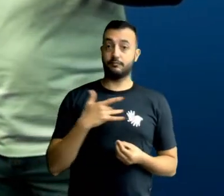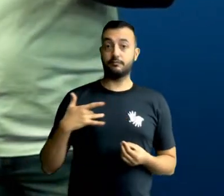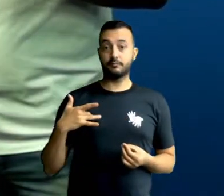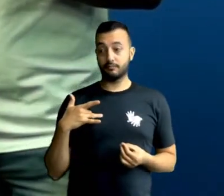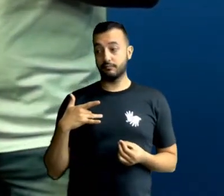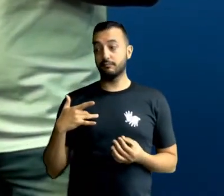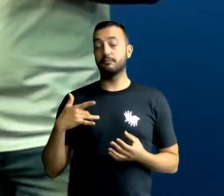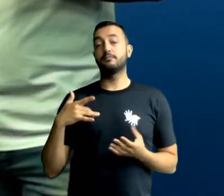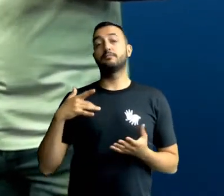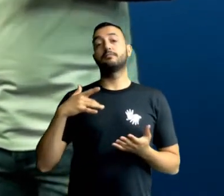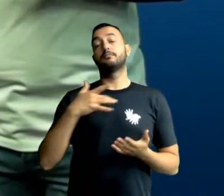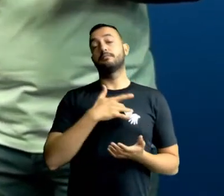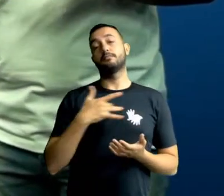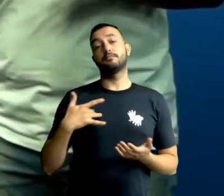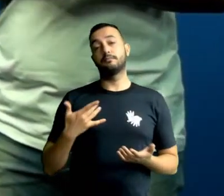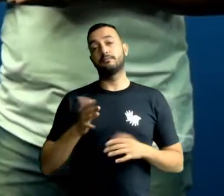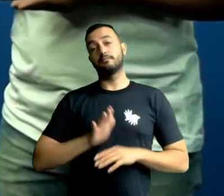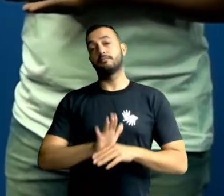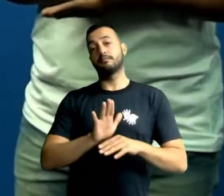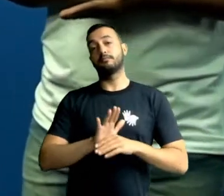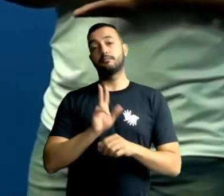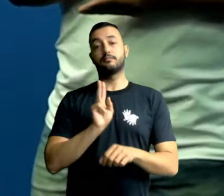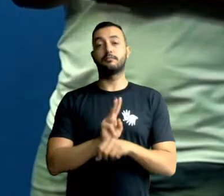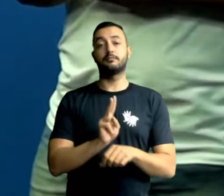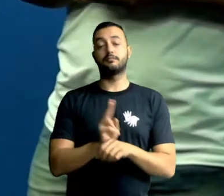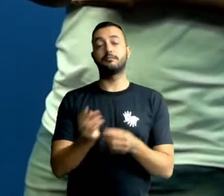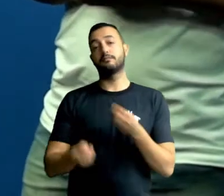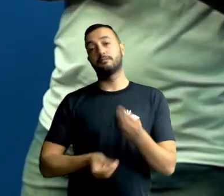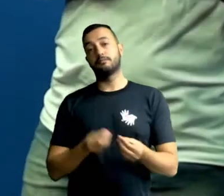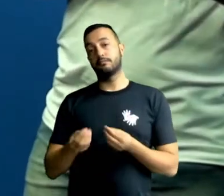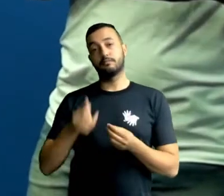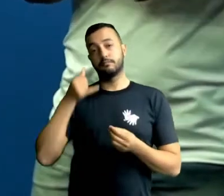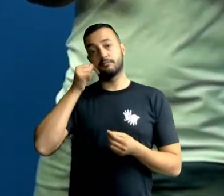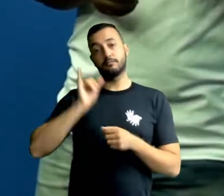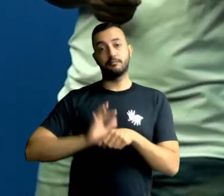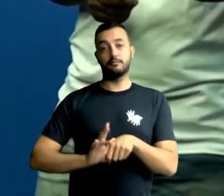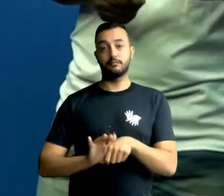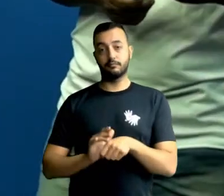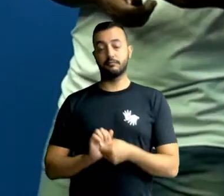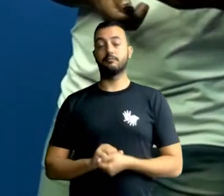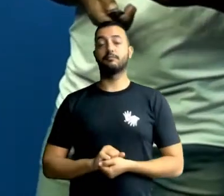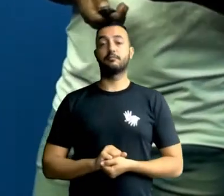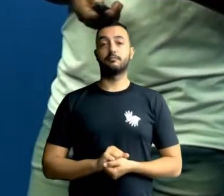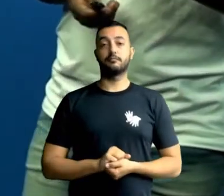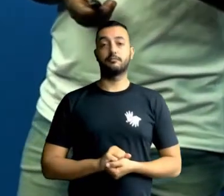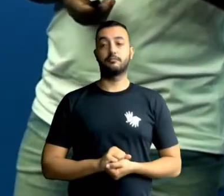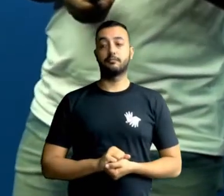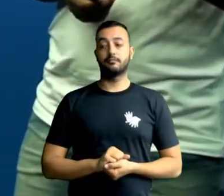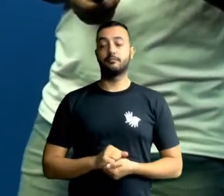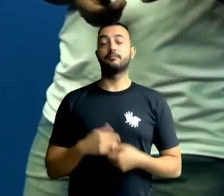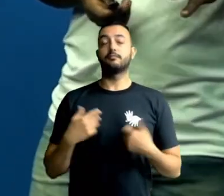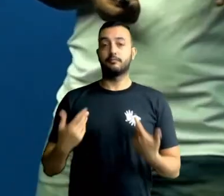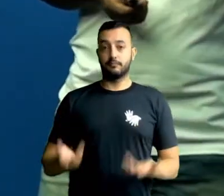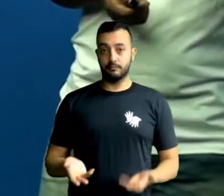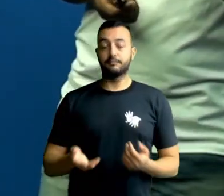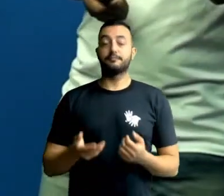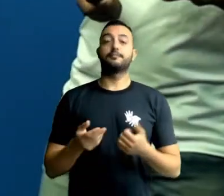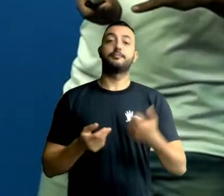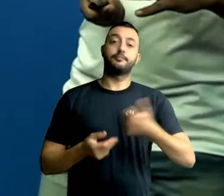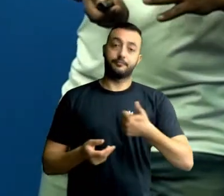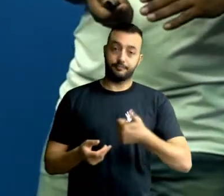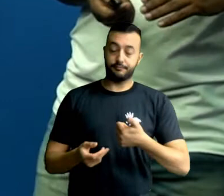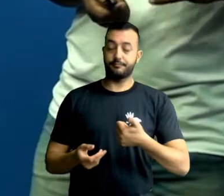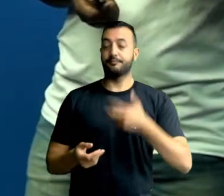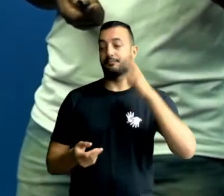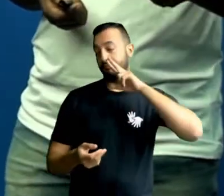saúde, o Sistema Único de Saúde, atua para nos proteger contra essas doenças. Bem,